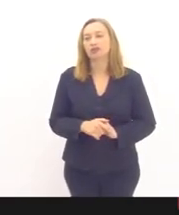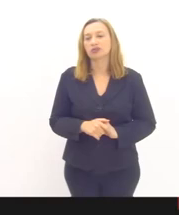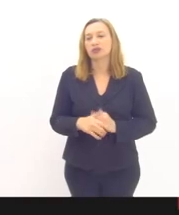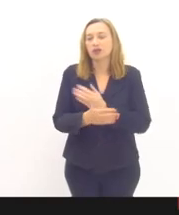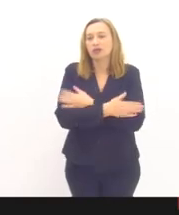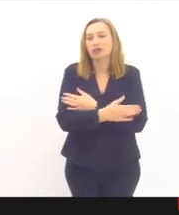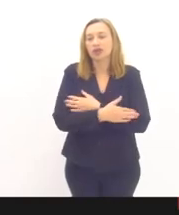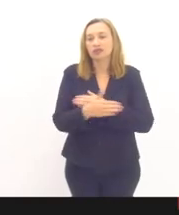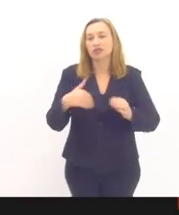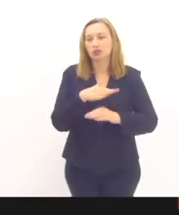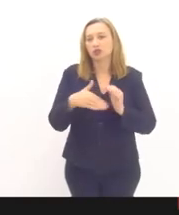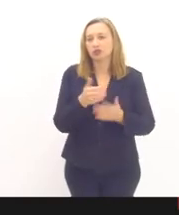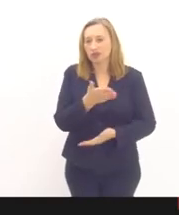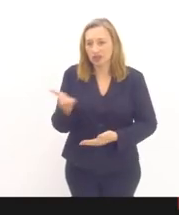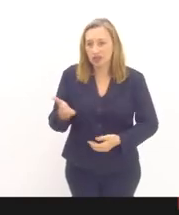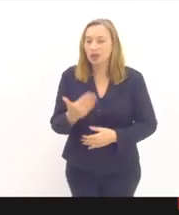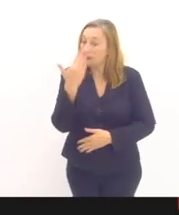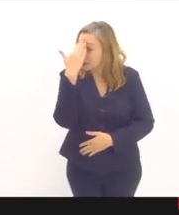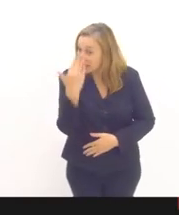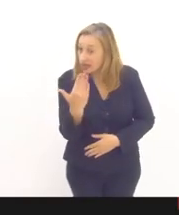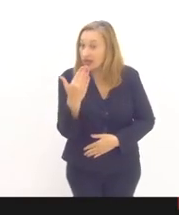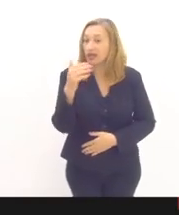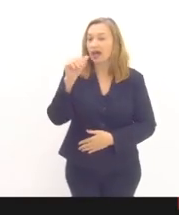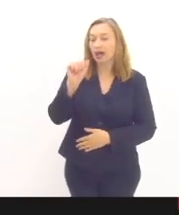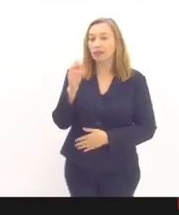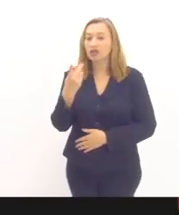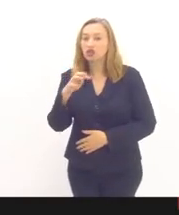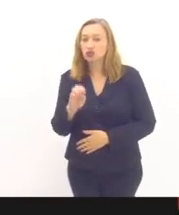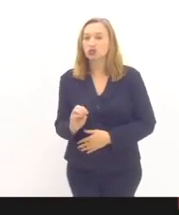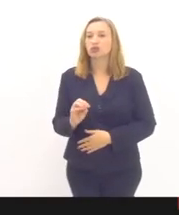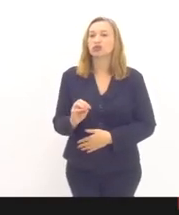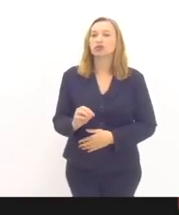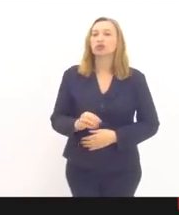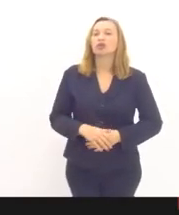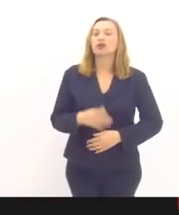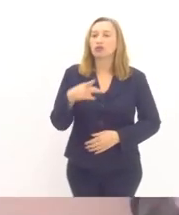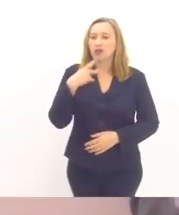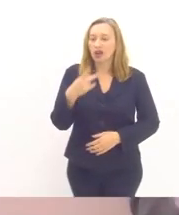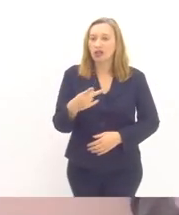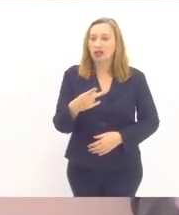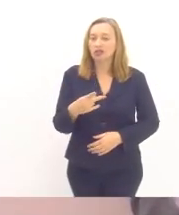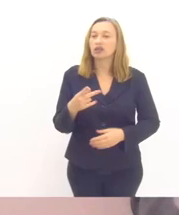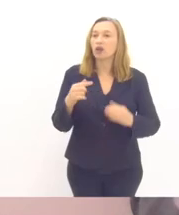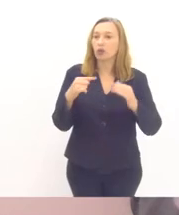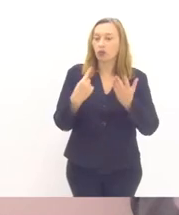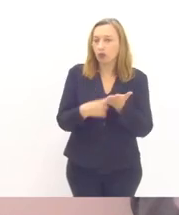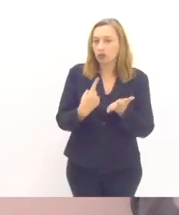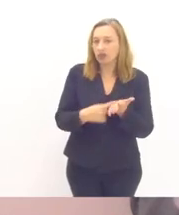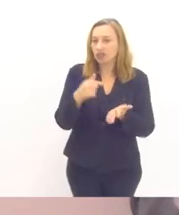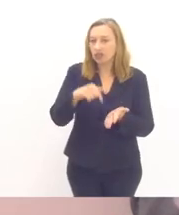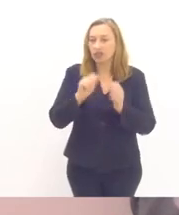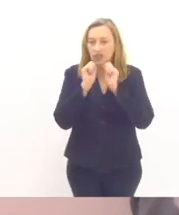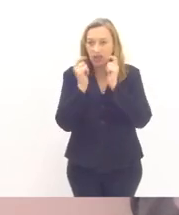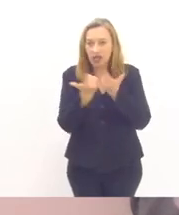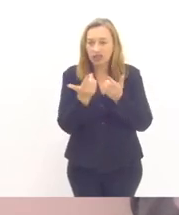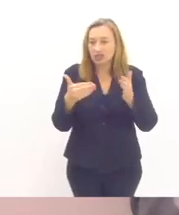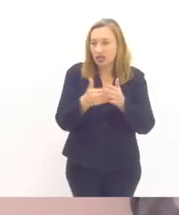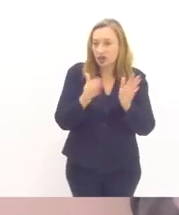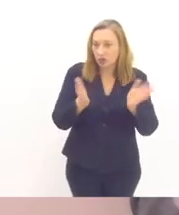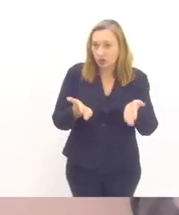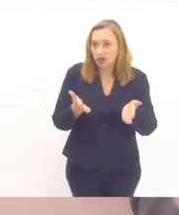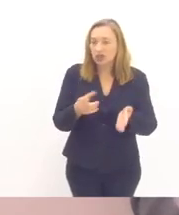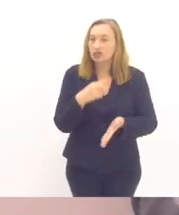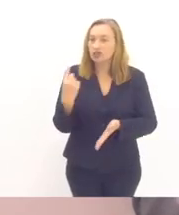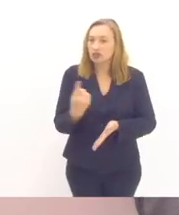para todos vocês. Obrigado, Amândio. Então, eu ressalto que o que está combinado aqui na Assembleia Legislativa até agora é